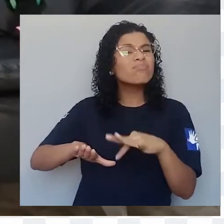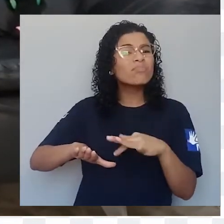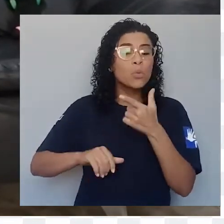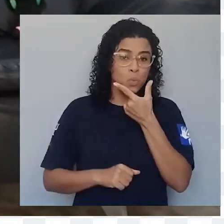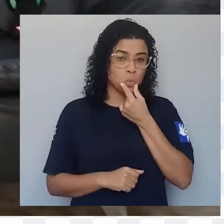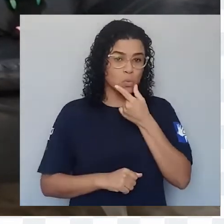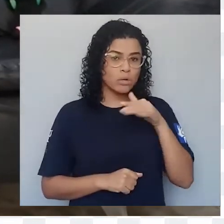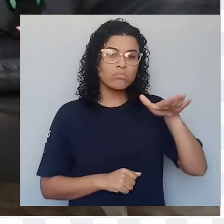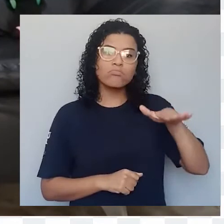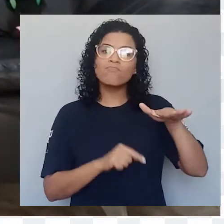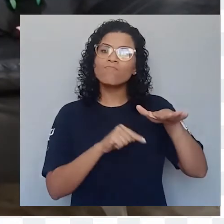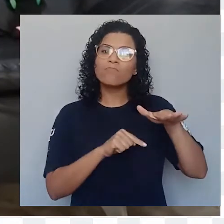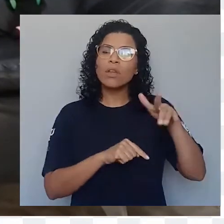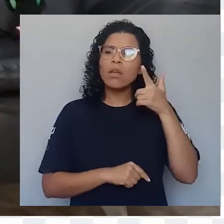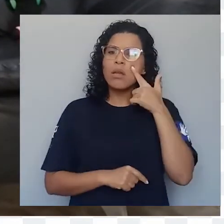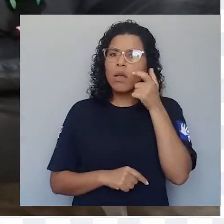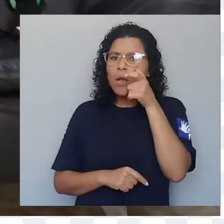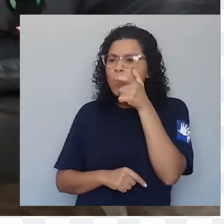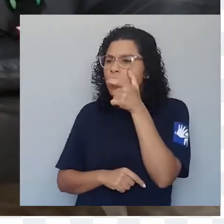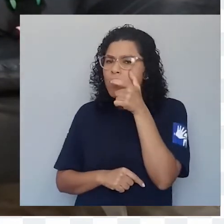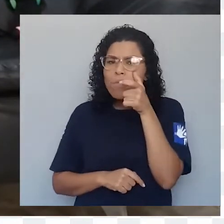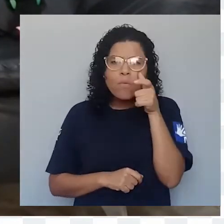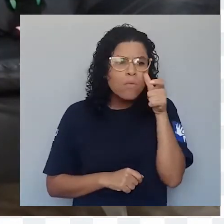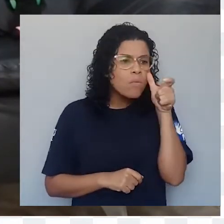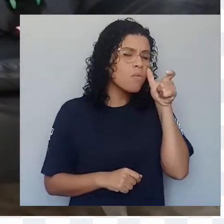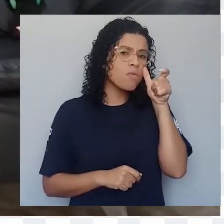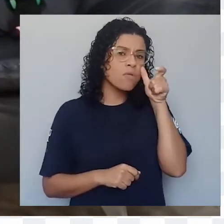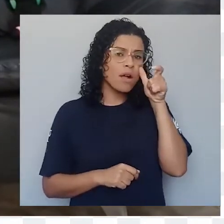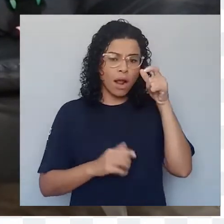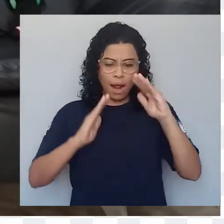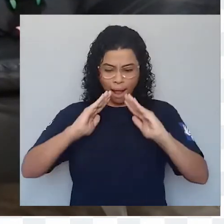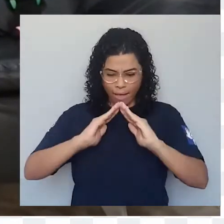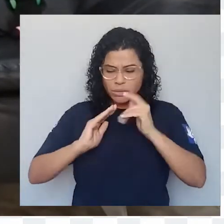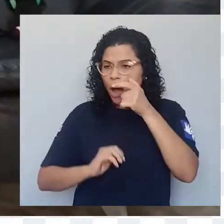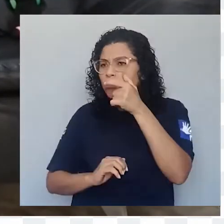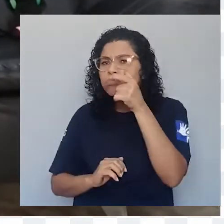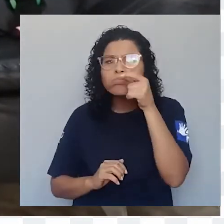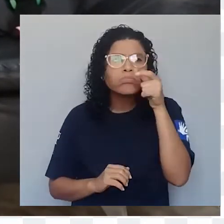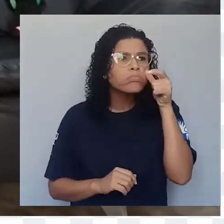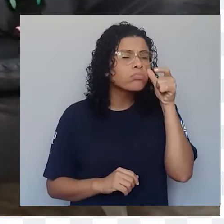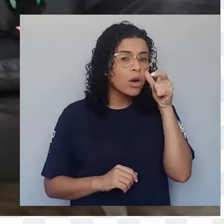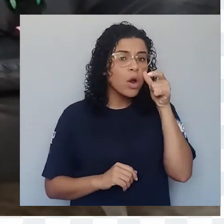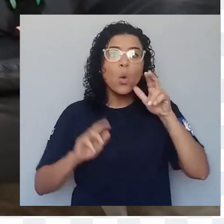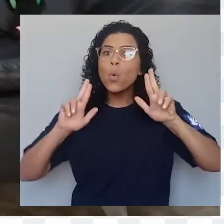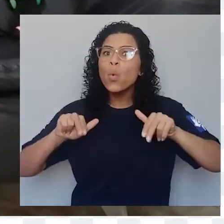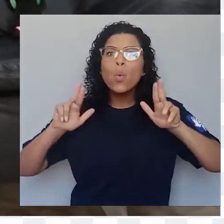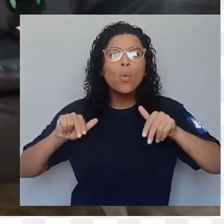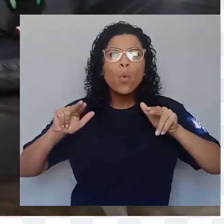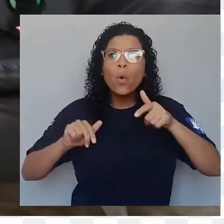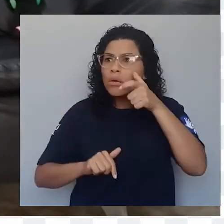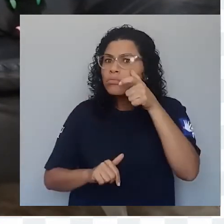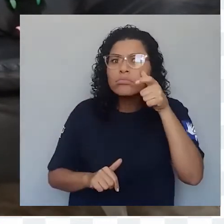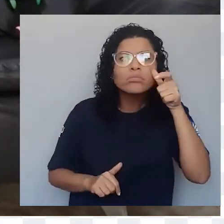Então, esse garoto começou a observar muito bem a sua casa. Ele